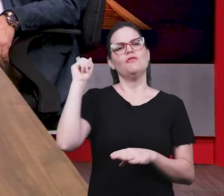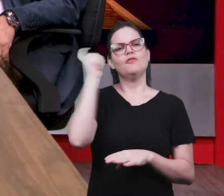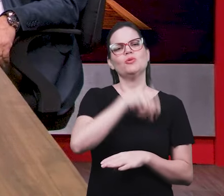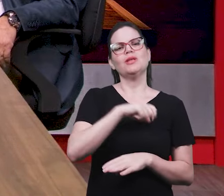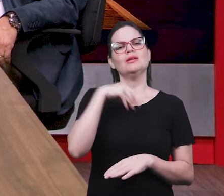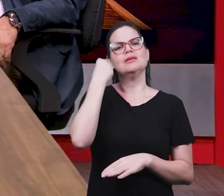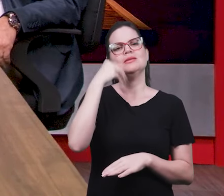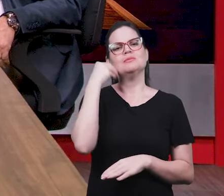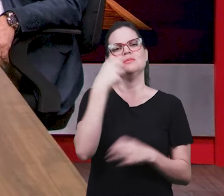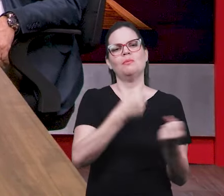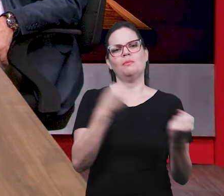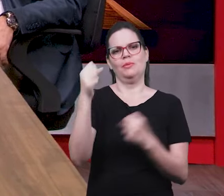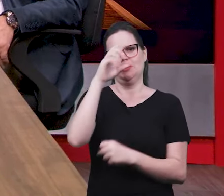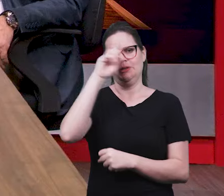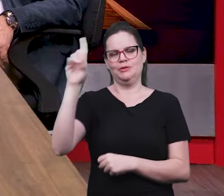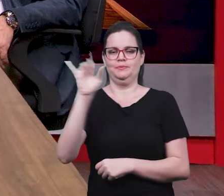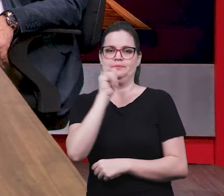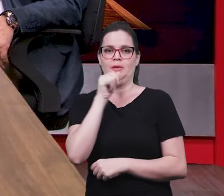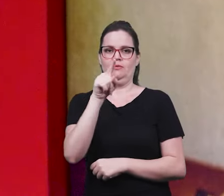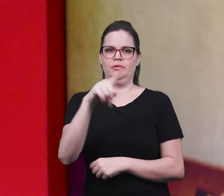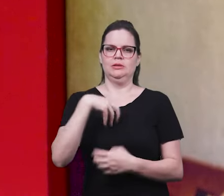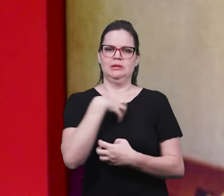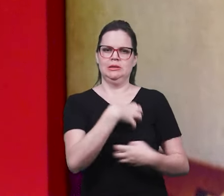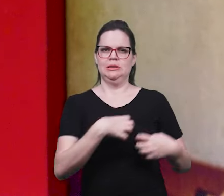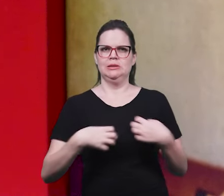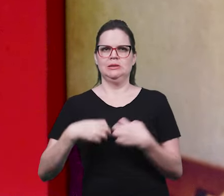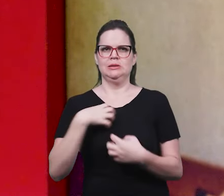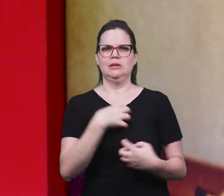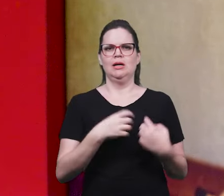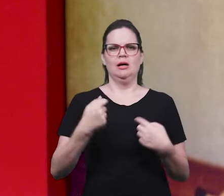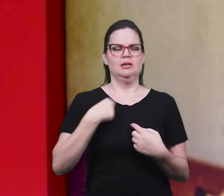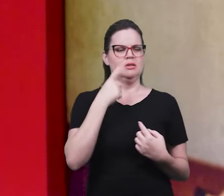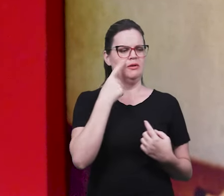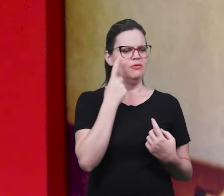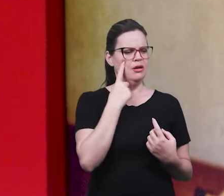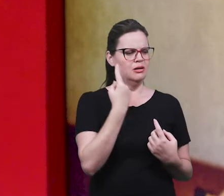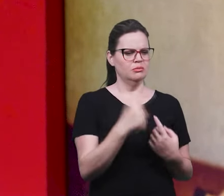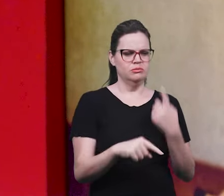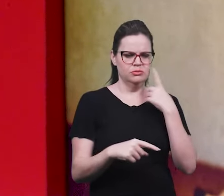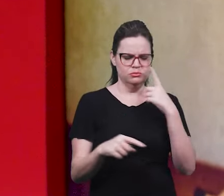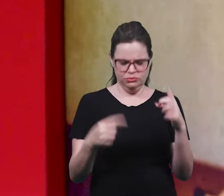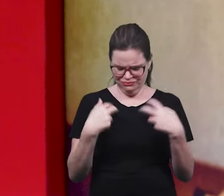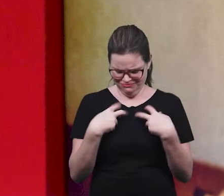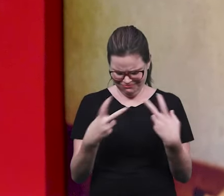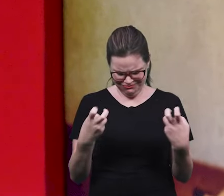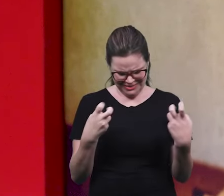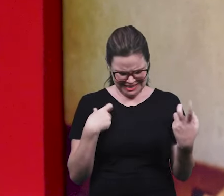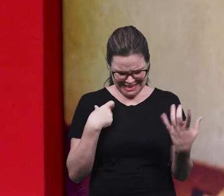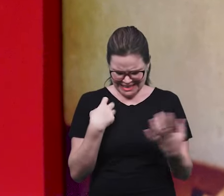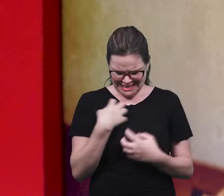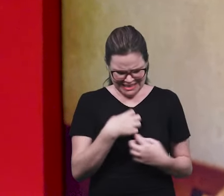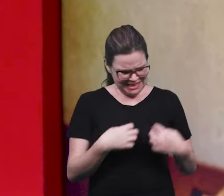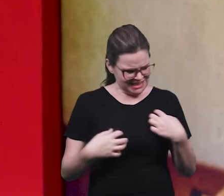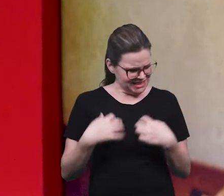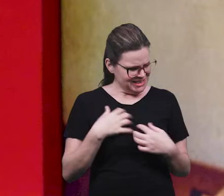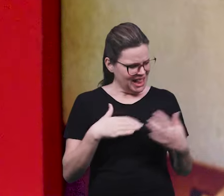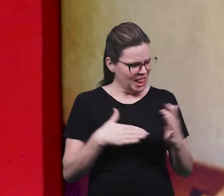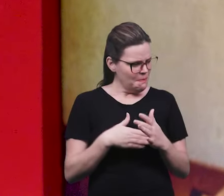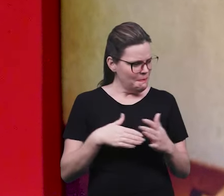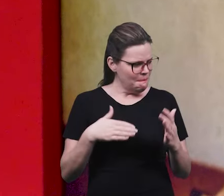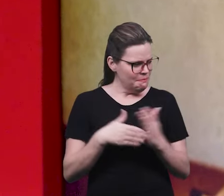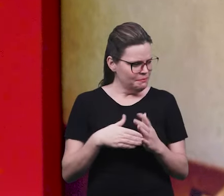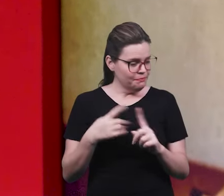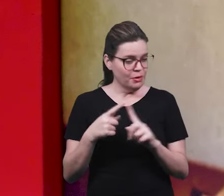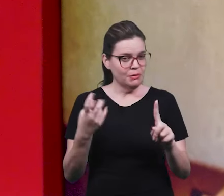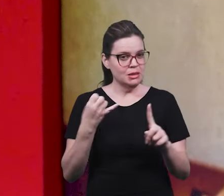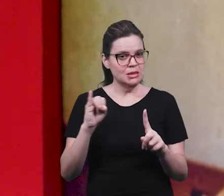está num momento de aflição e vê limitações do que pode acontecer, porque você vê você mesmo, né? O ser humano fica olhando. Quando ele conhece o poder